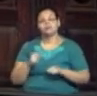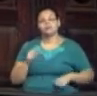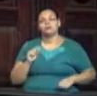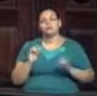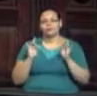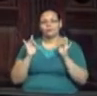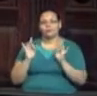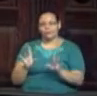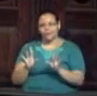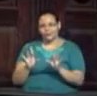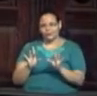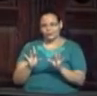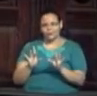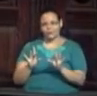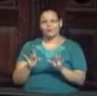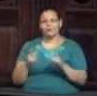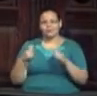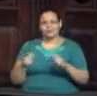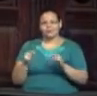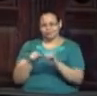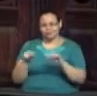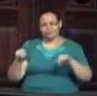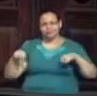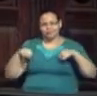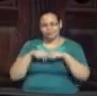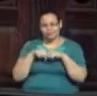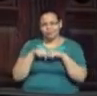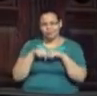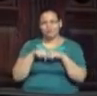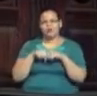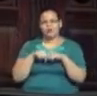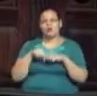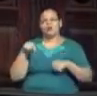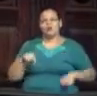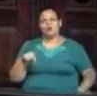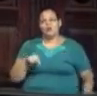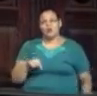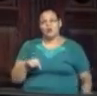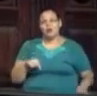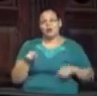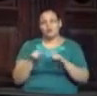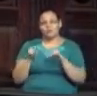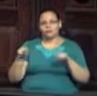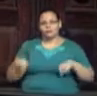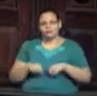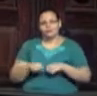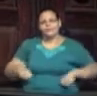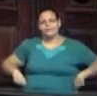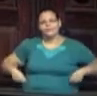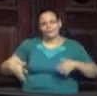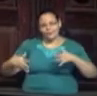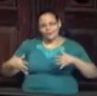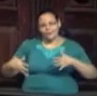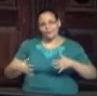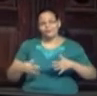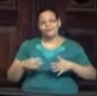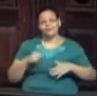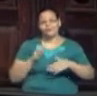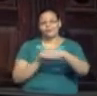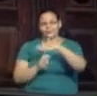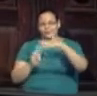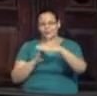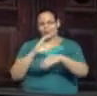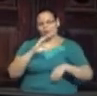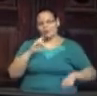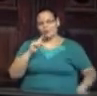vendeu-se aquelas áreas que eram consideradas áreas de prejuízo para a SEDAI,